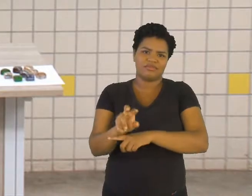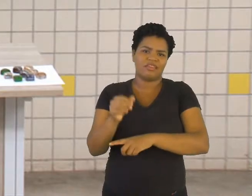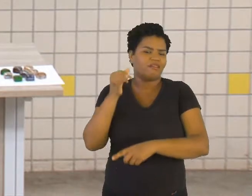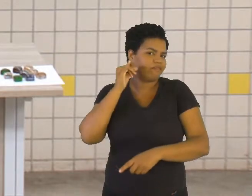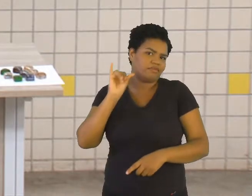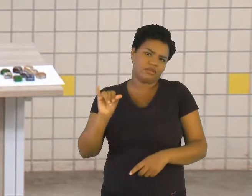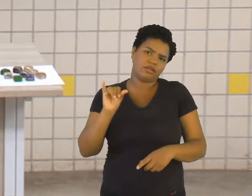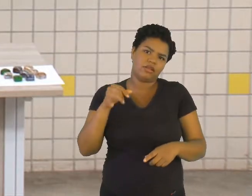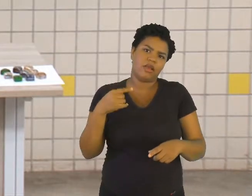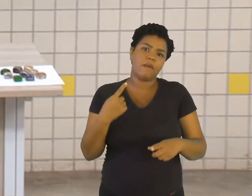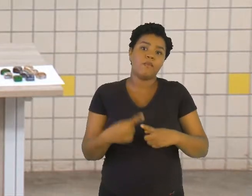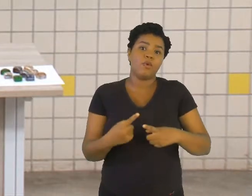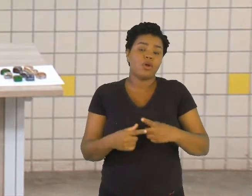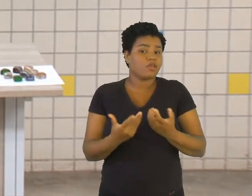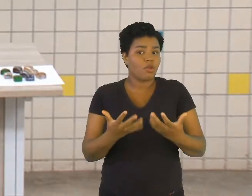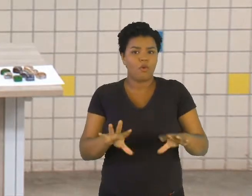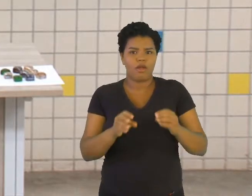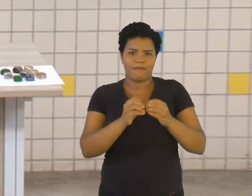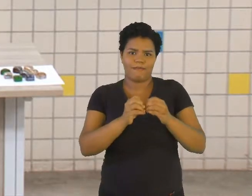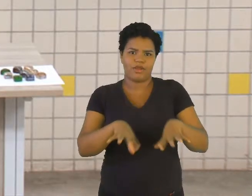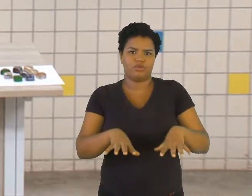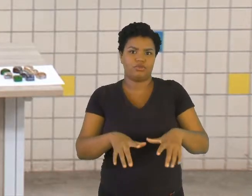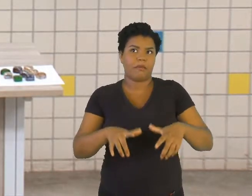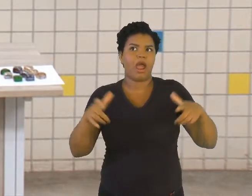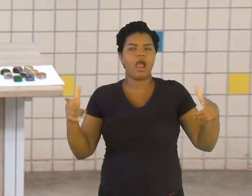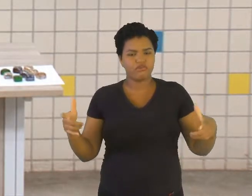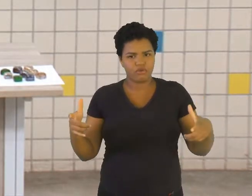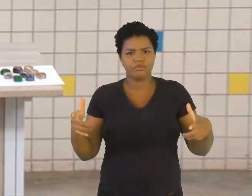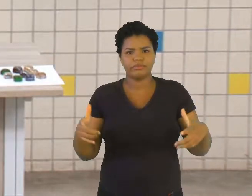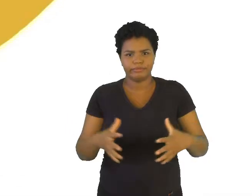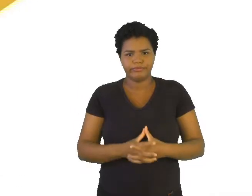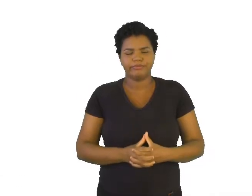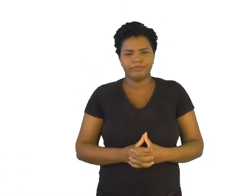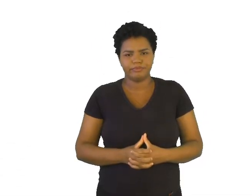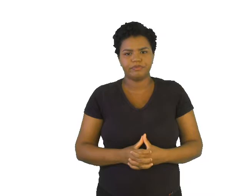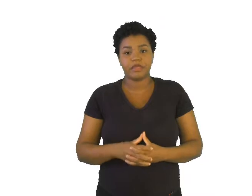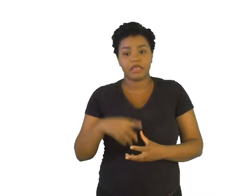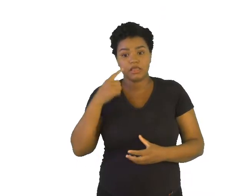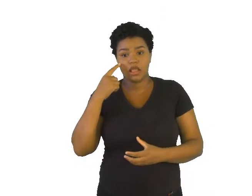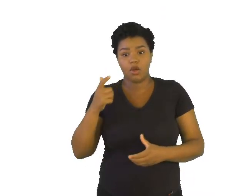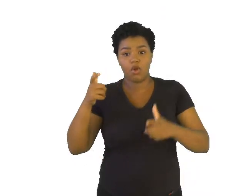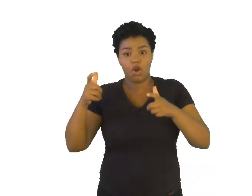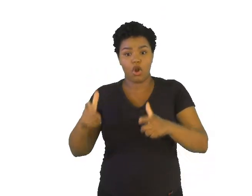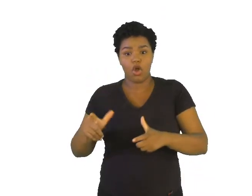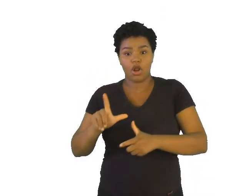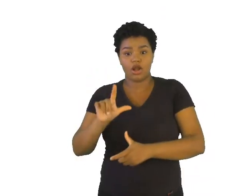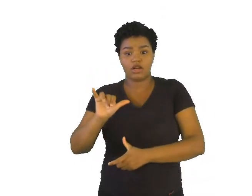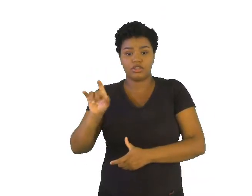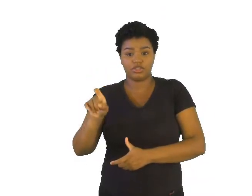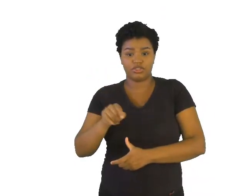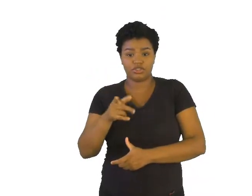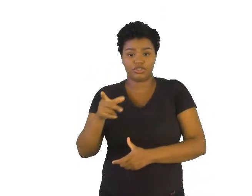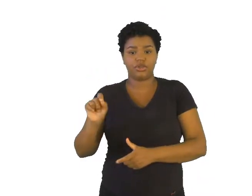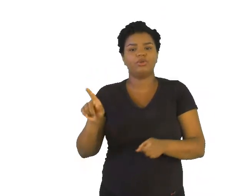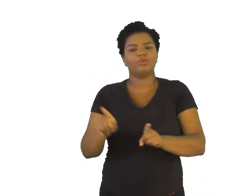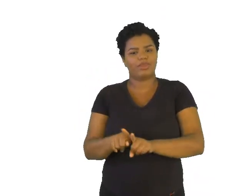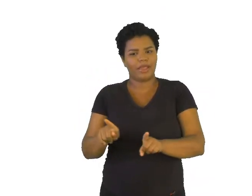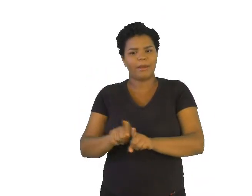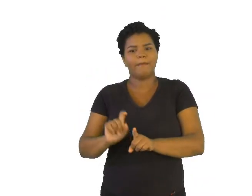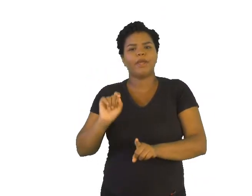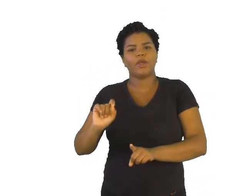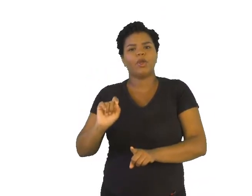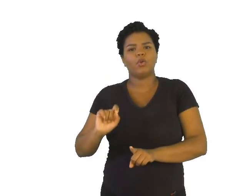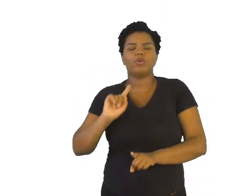um prejuízo maior. Vejamos que o lixão também é o que contamina o solo. A